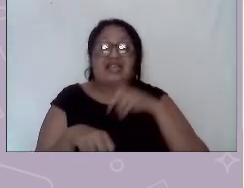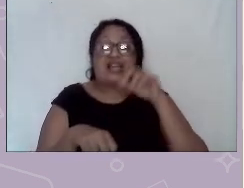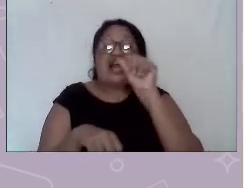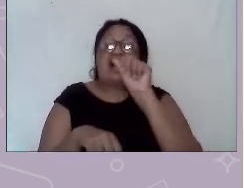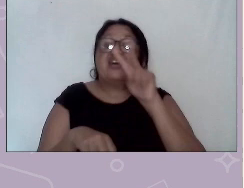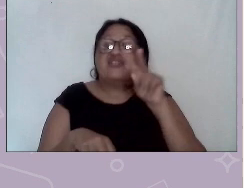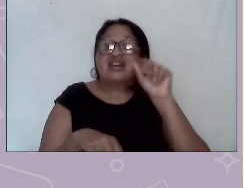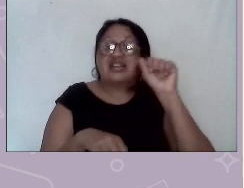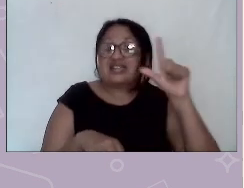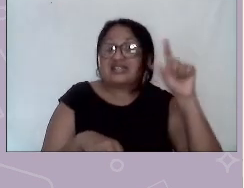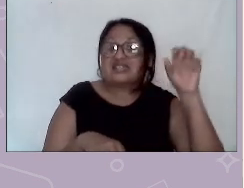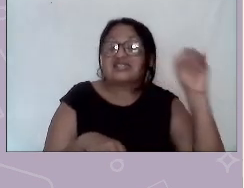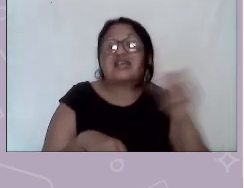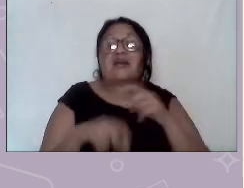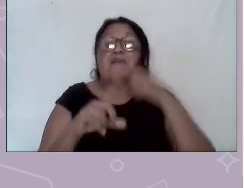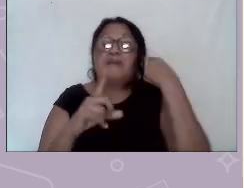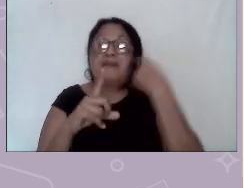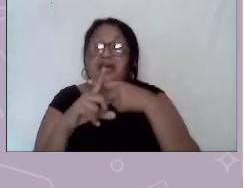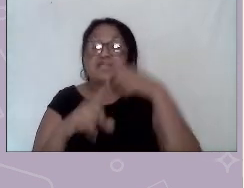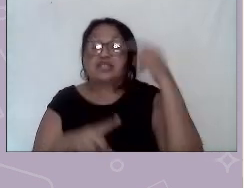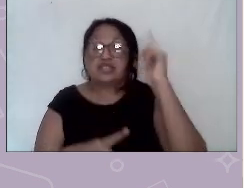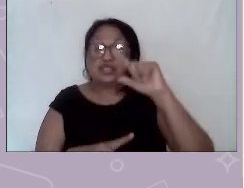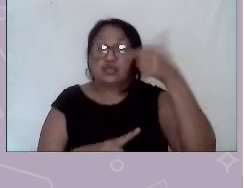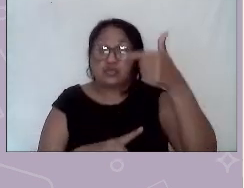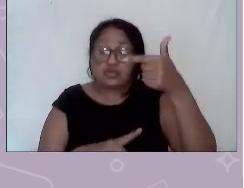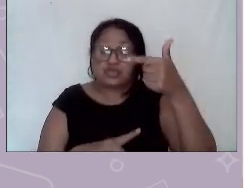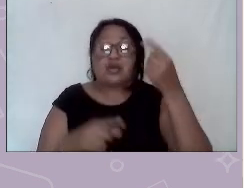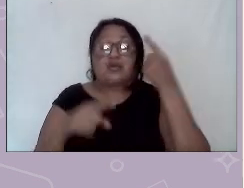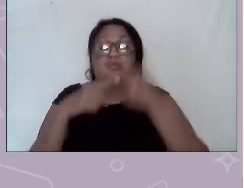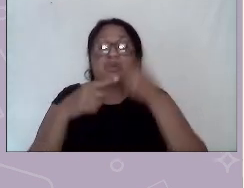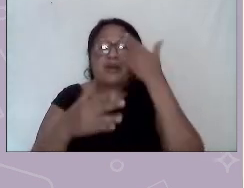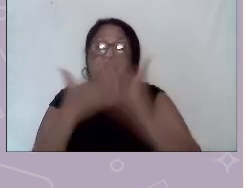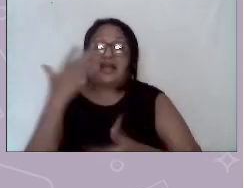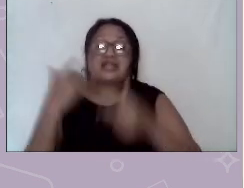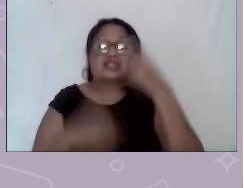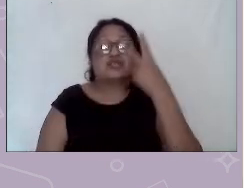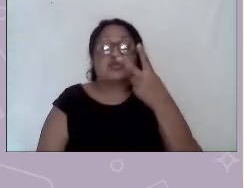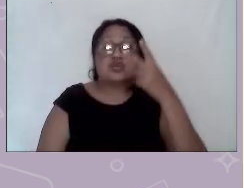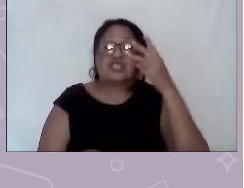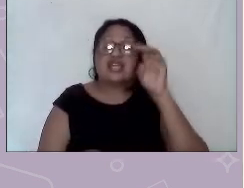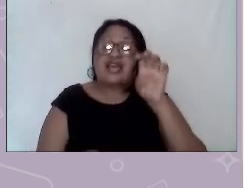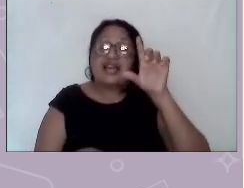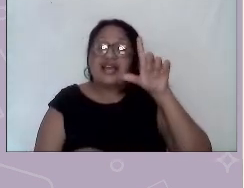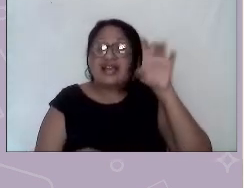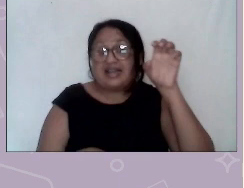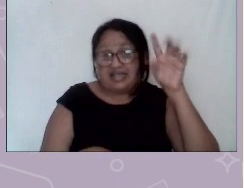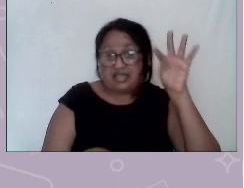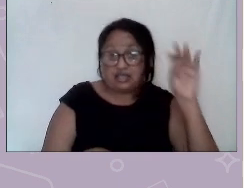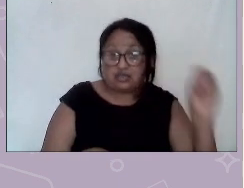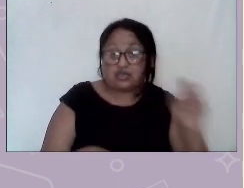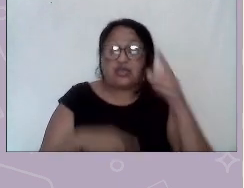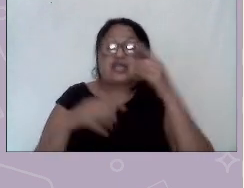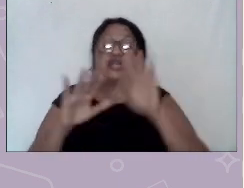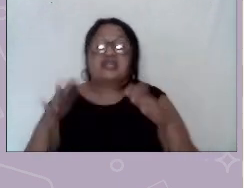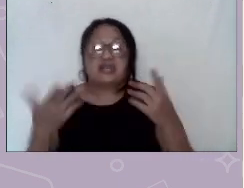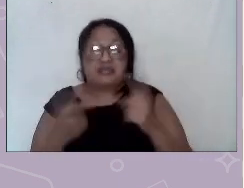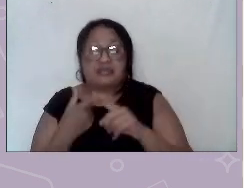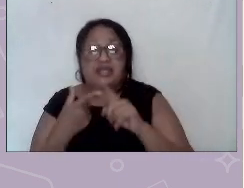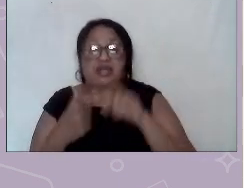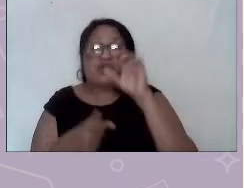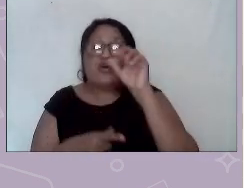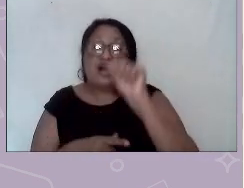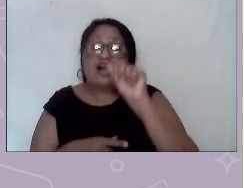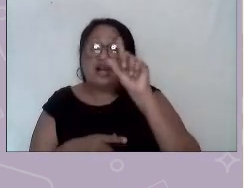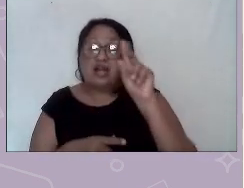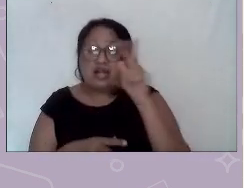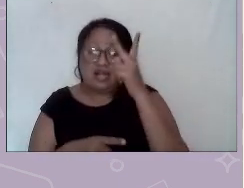2 certo porque os alcalinos terrosos perdem 2 elétrons enquanto que o halogênio ele ganha 1 elétron né tem essa